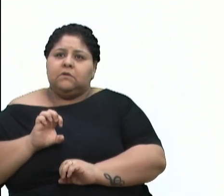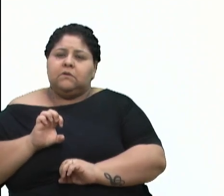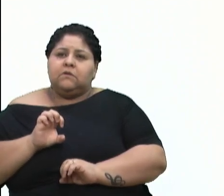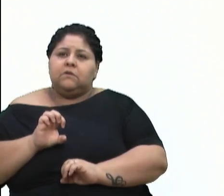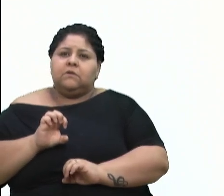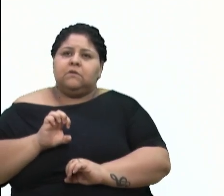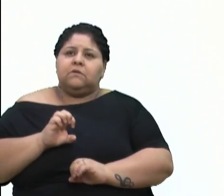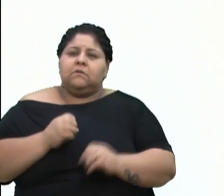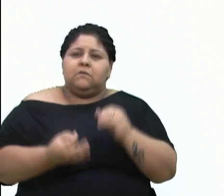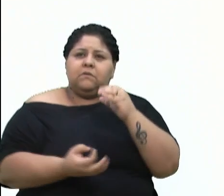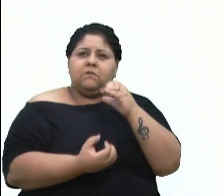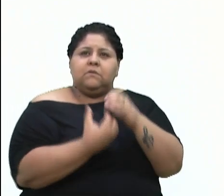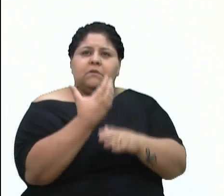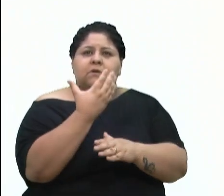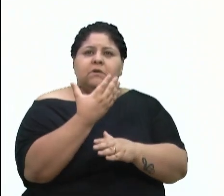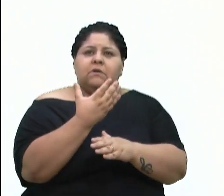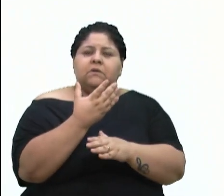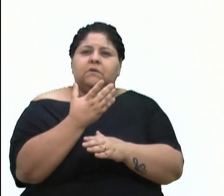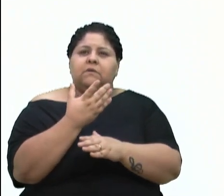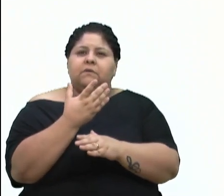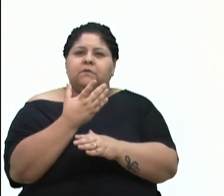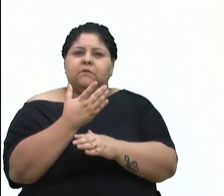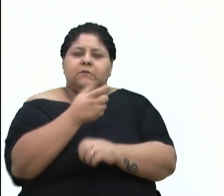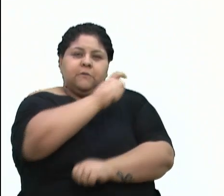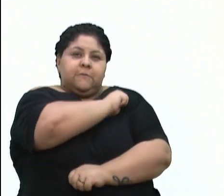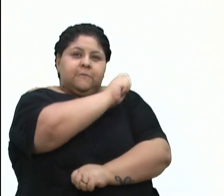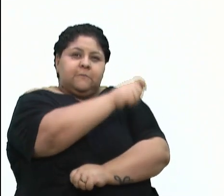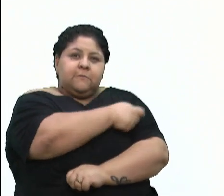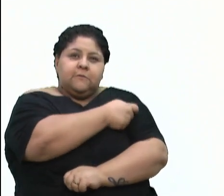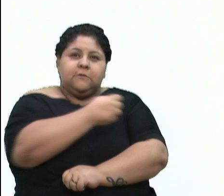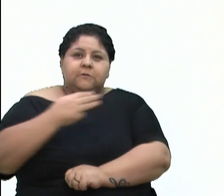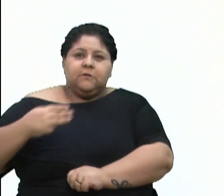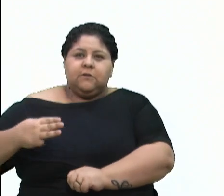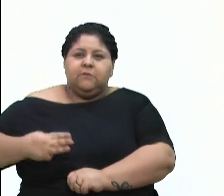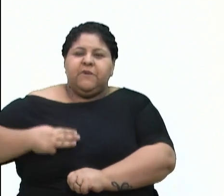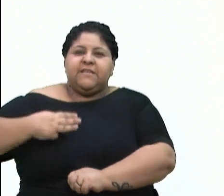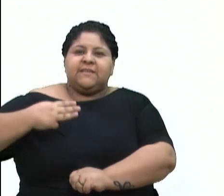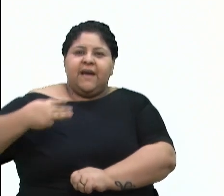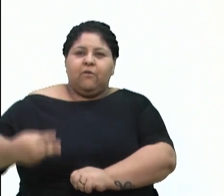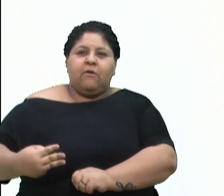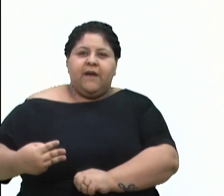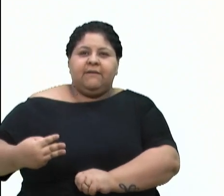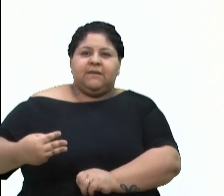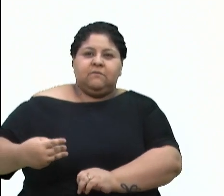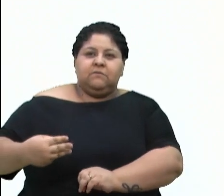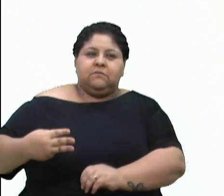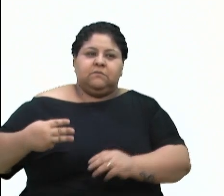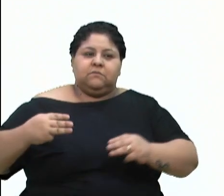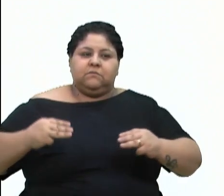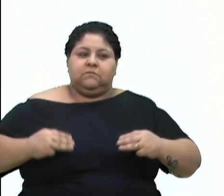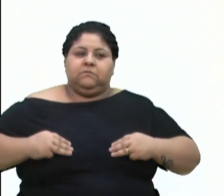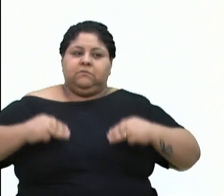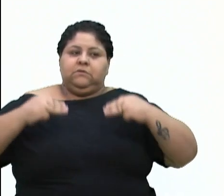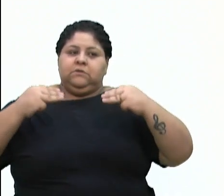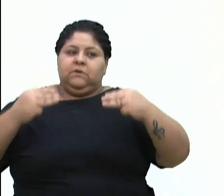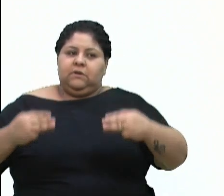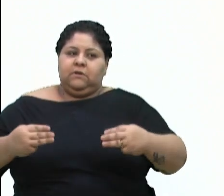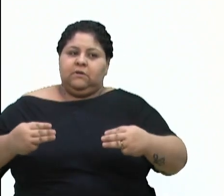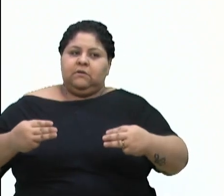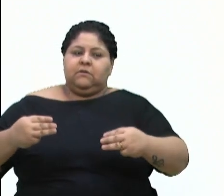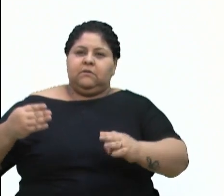auditora fiscal do Ministério do Trabalho e é coordenadora estadual da